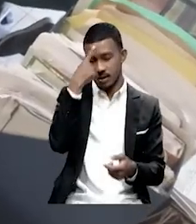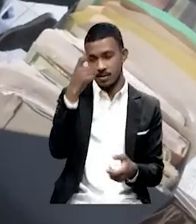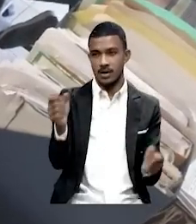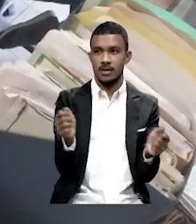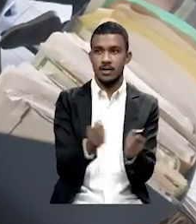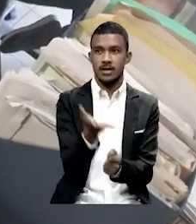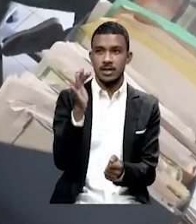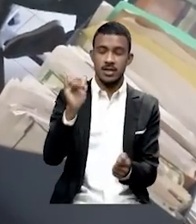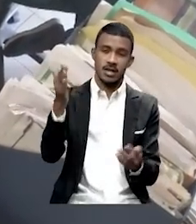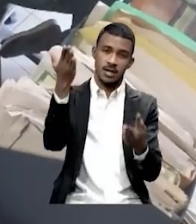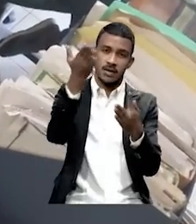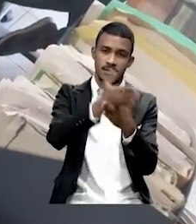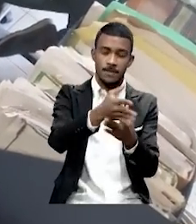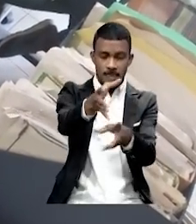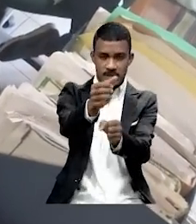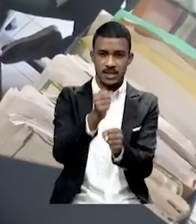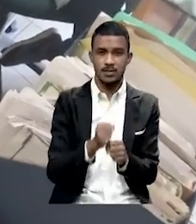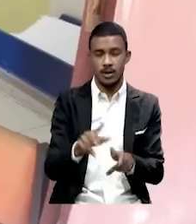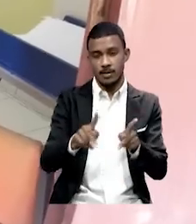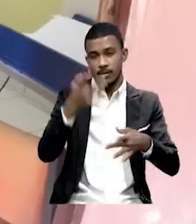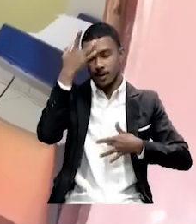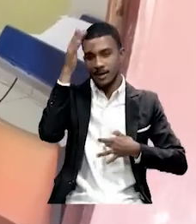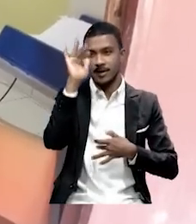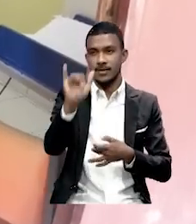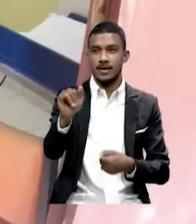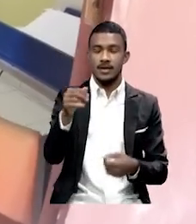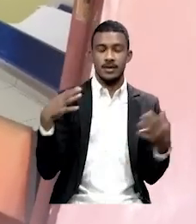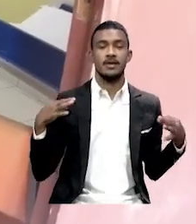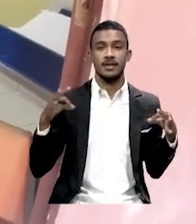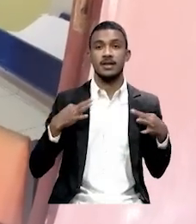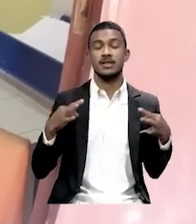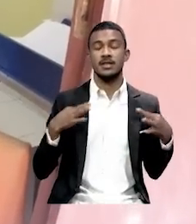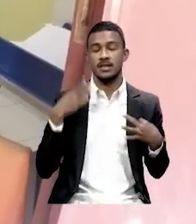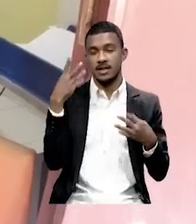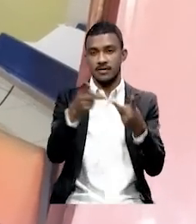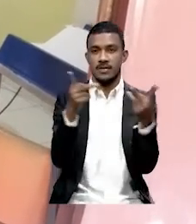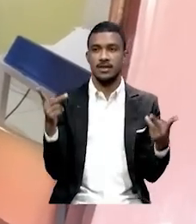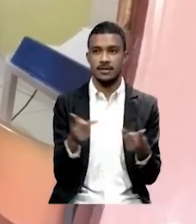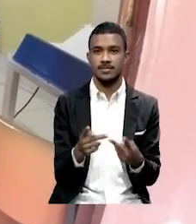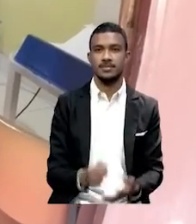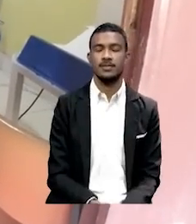se ele consegue sim o paciente, né, o de bela descansa e a fatem, né.